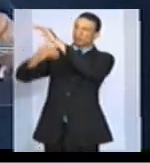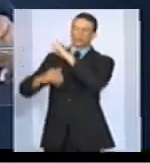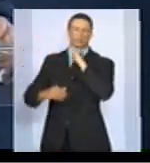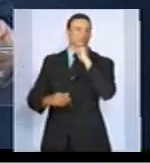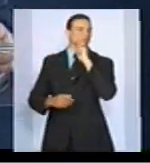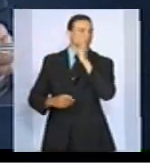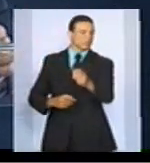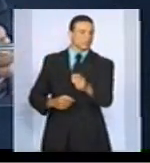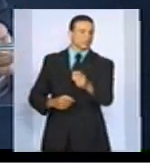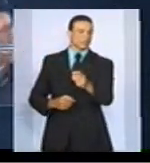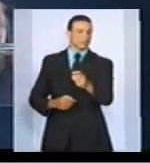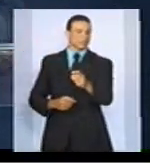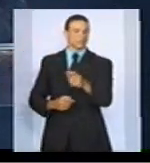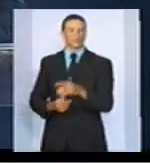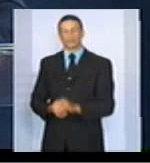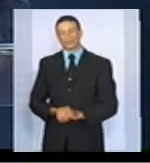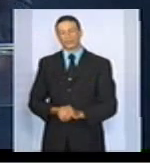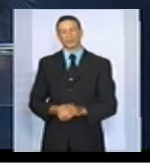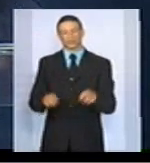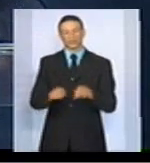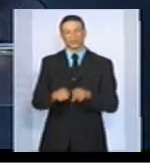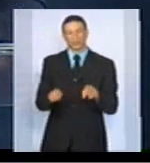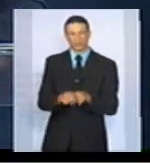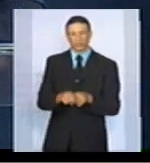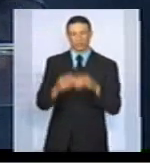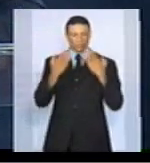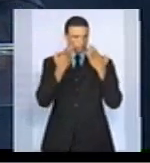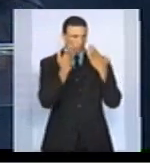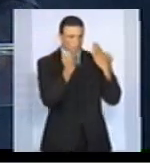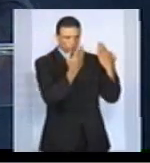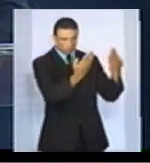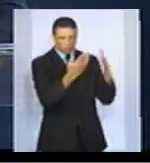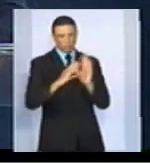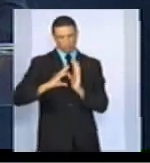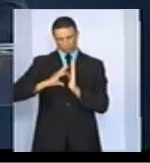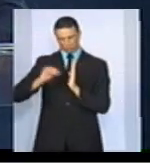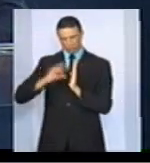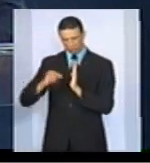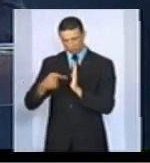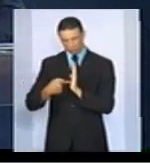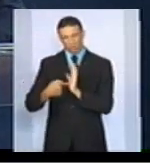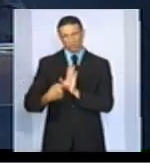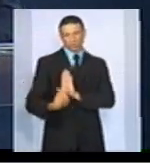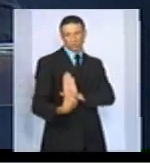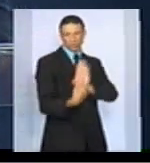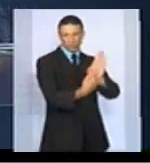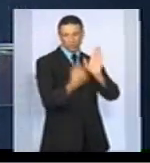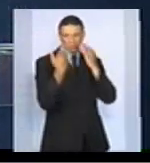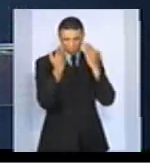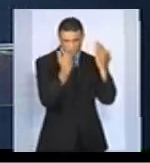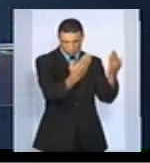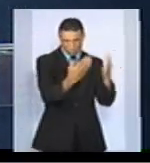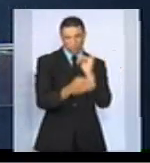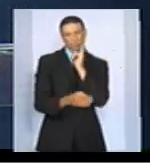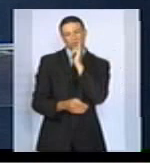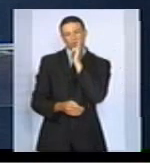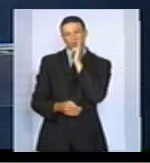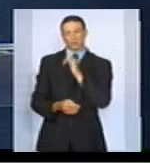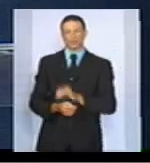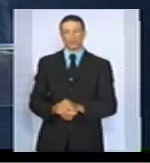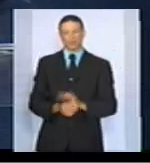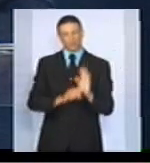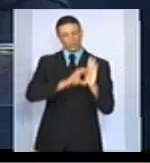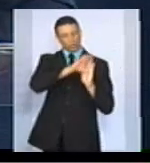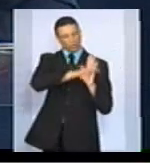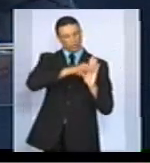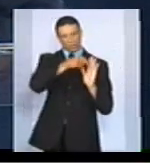que vossa excelência pede para essa audiência porque trago alguns exemplos da sua atuação assim na regulação por exemplo o